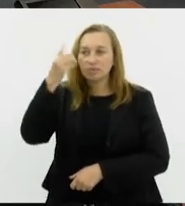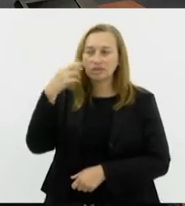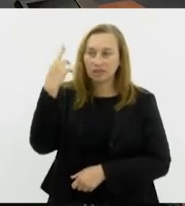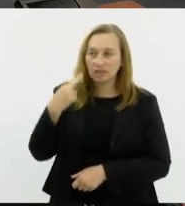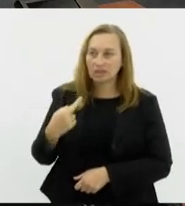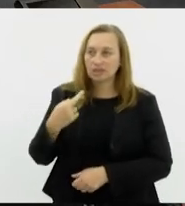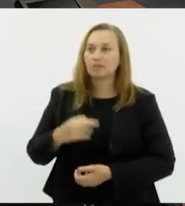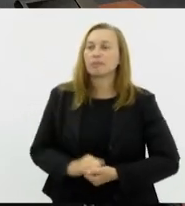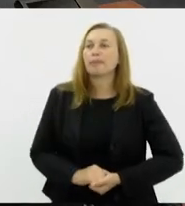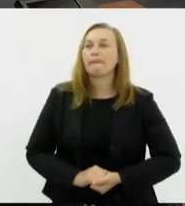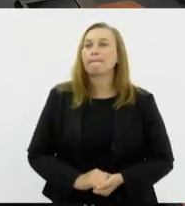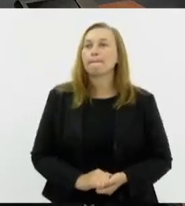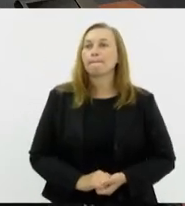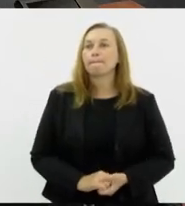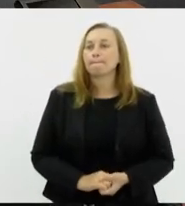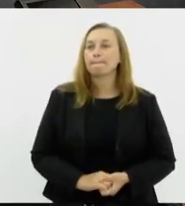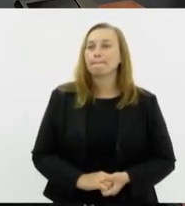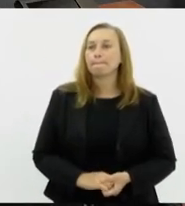Souza.